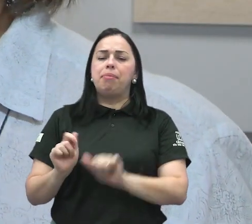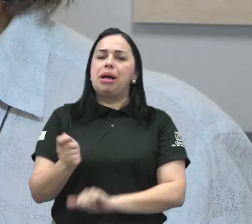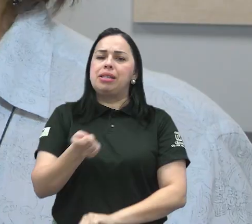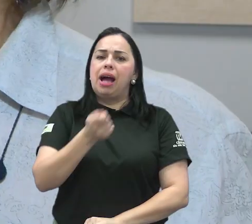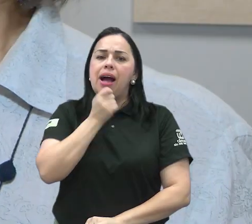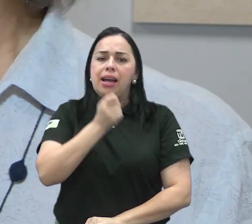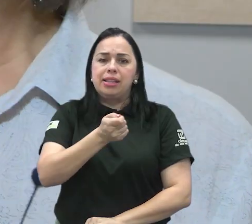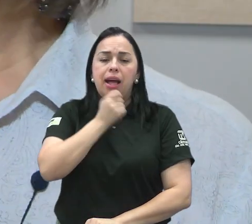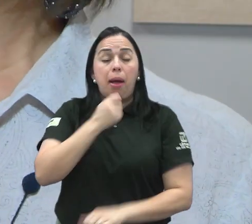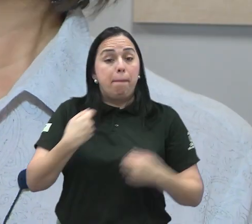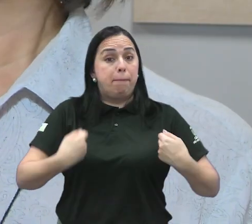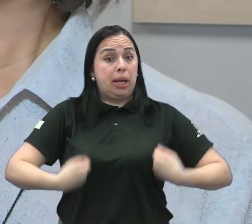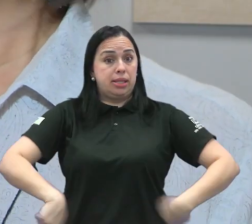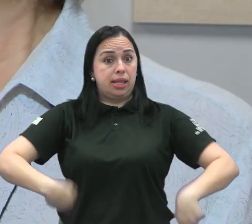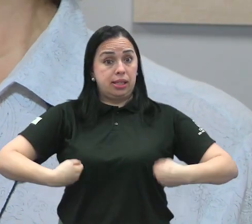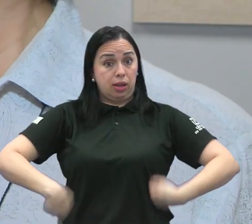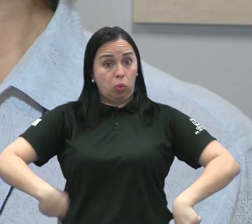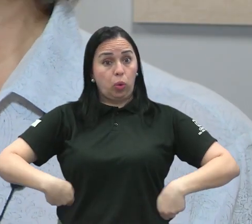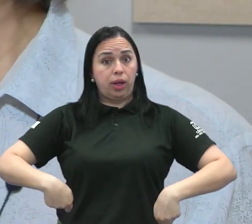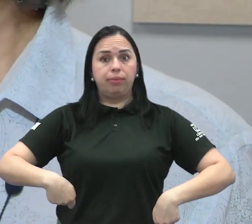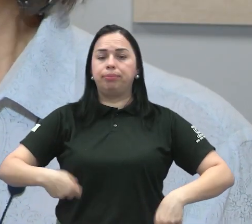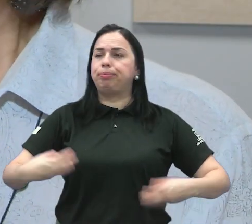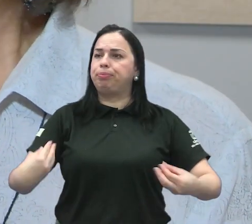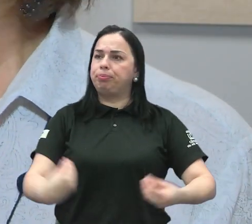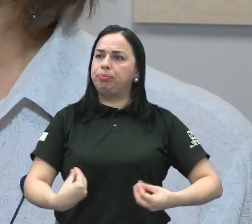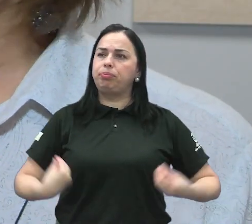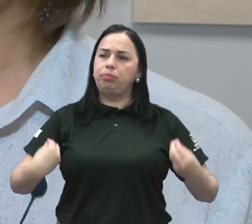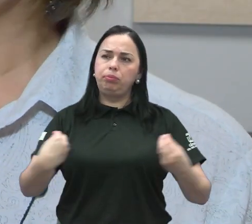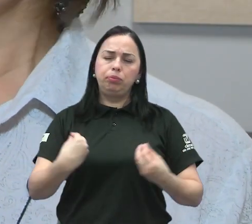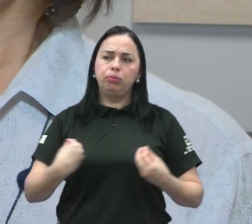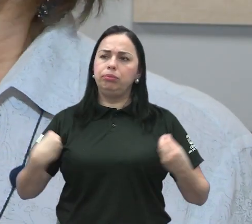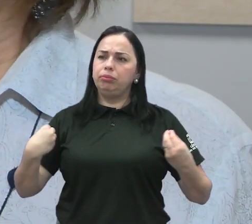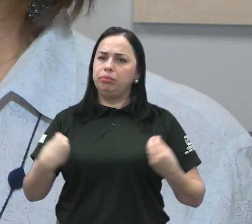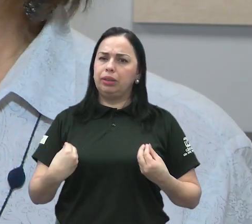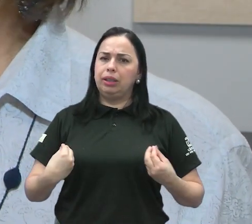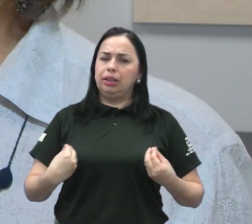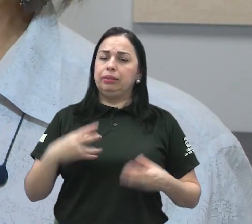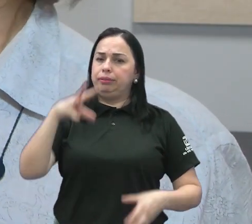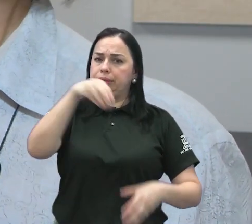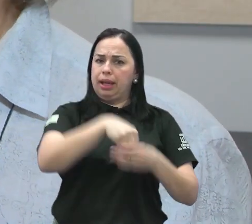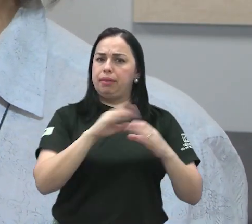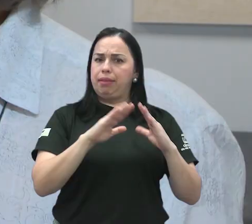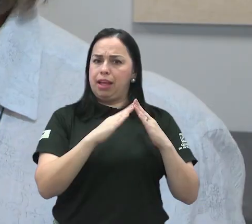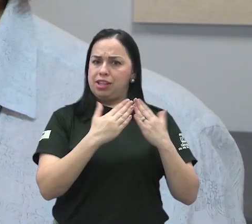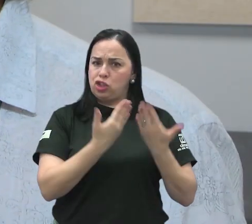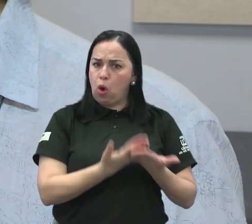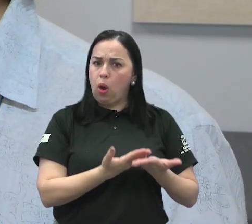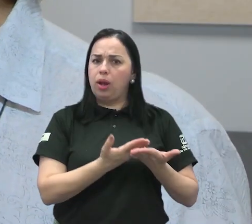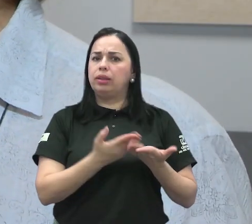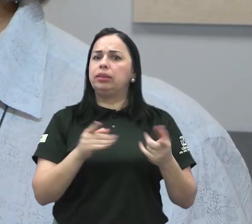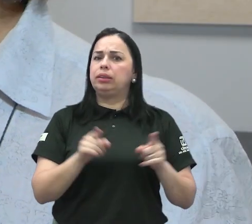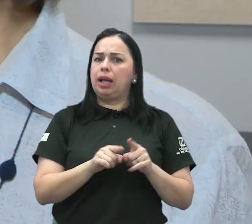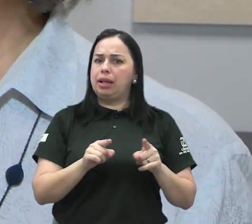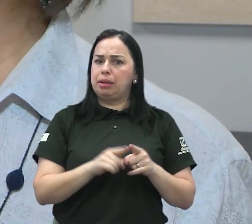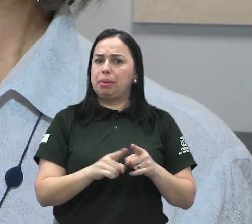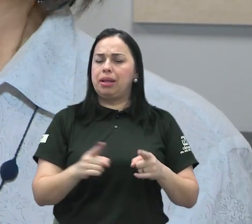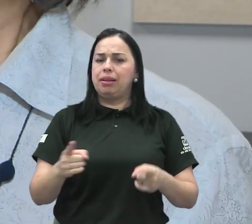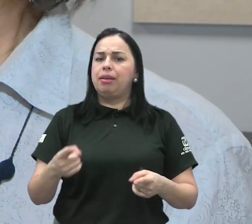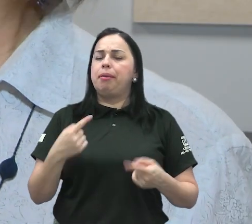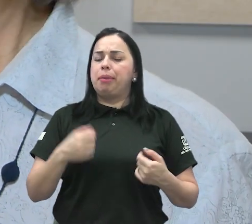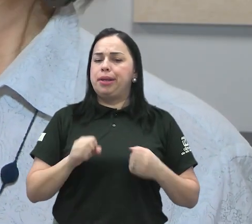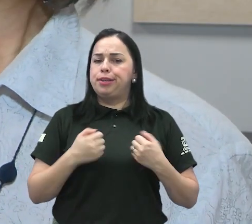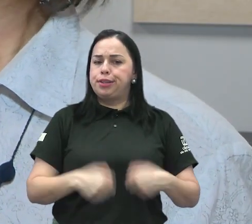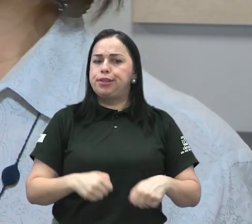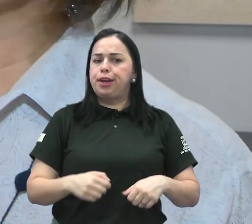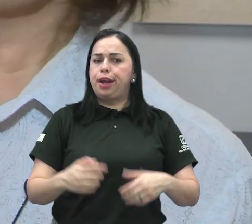modificando, mas é necessário que a gente mude na educação também